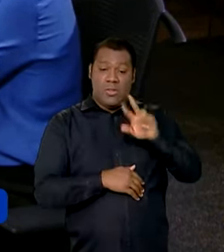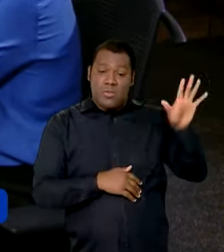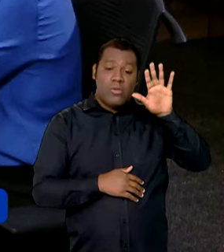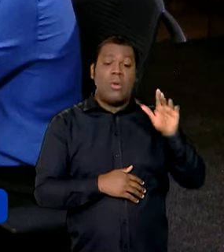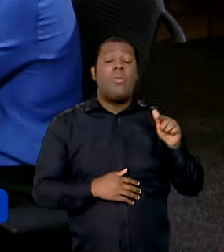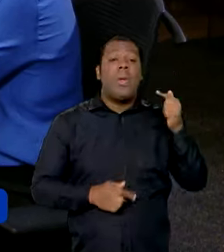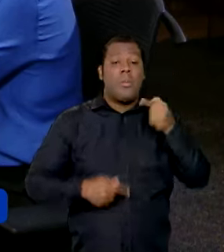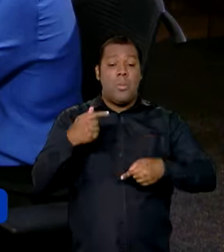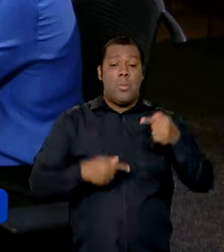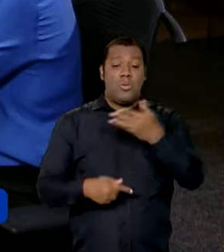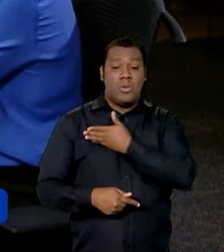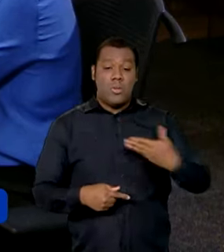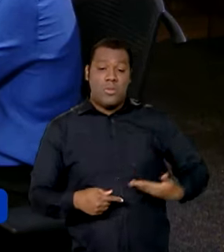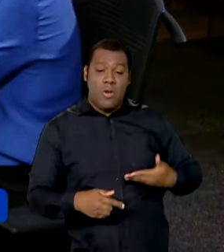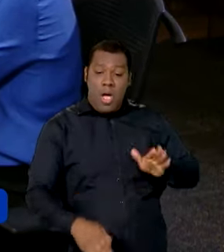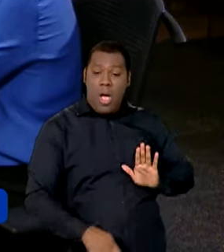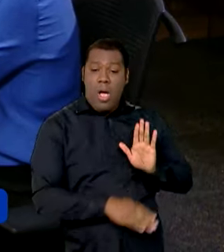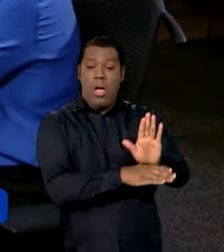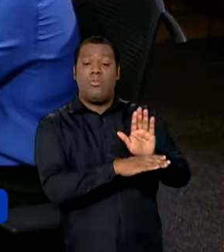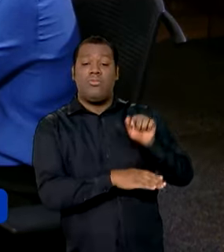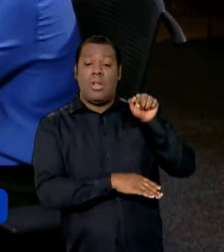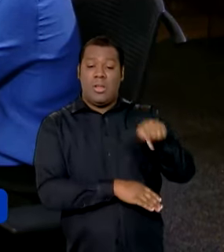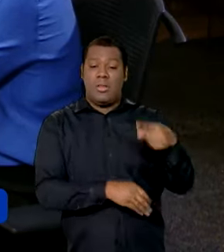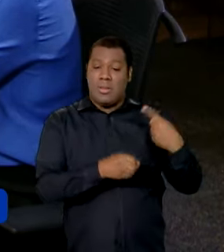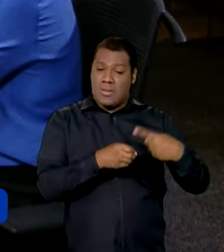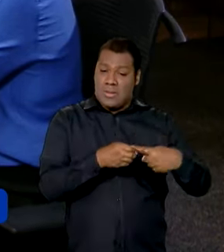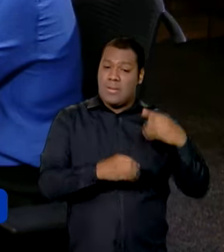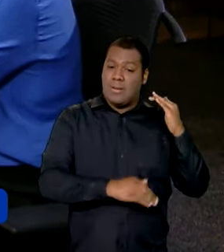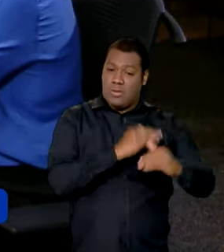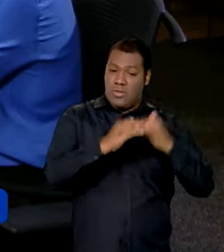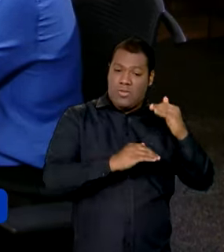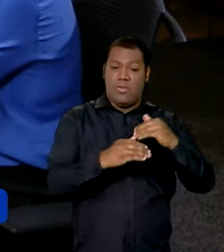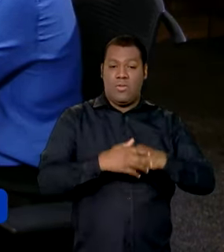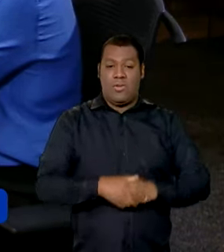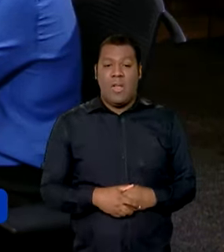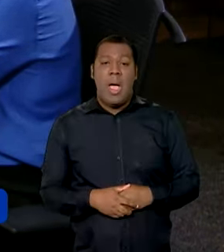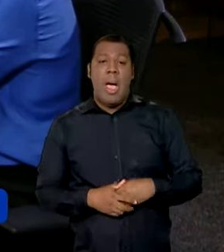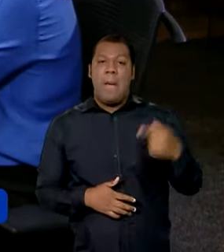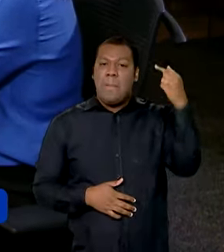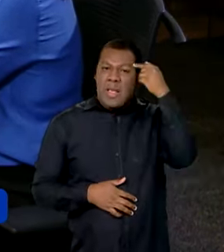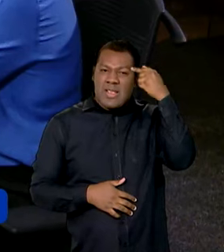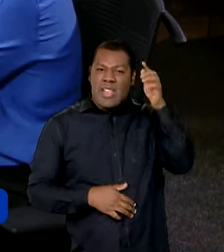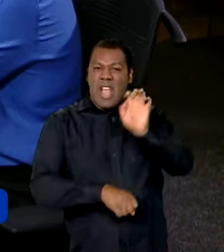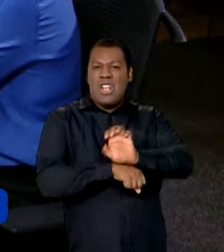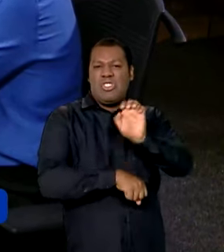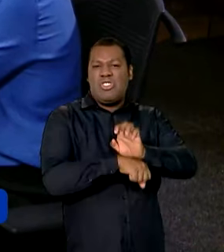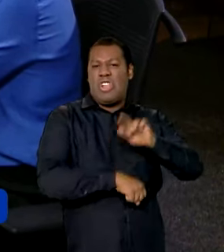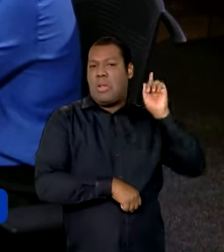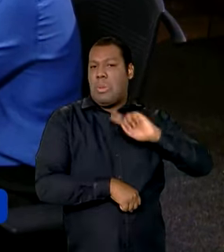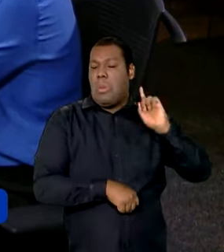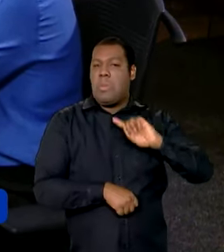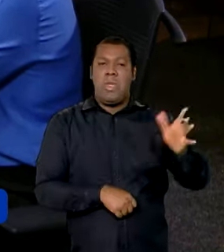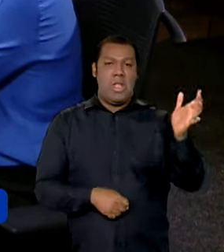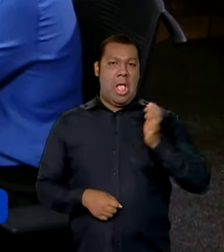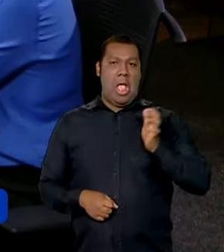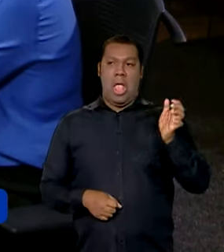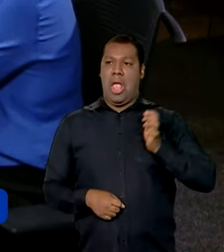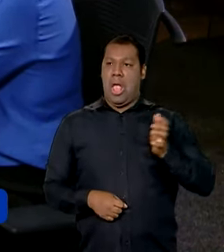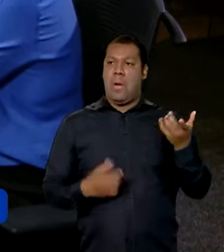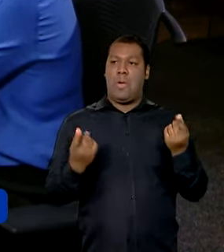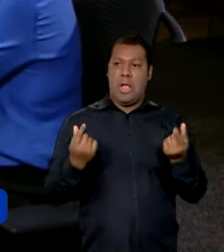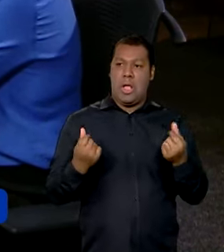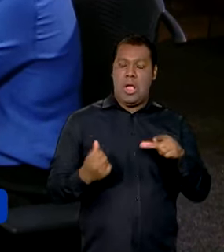incluam essa região no processo de desenvolvimento então nó a gente não pode olhar para Minas achar que Minas é um estado historicamente rico e que não